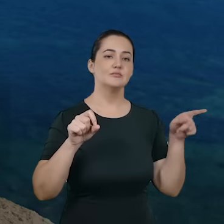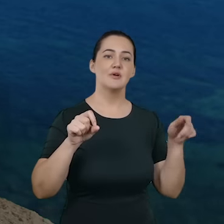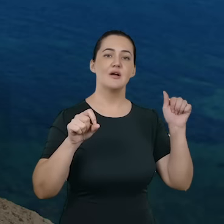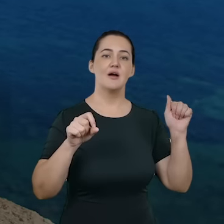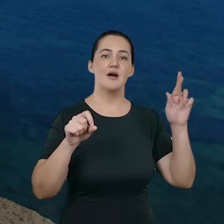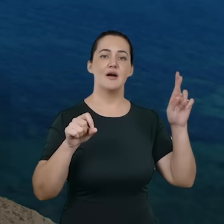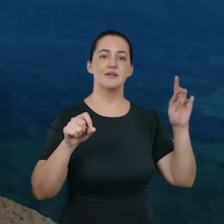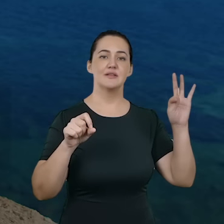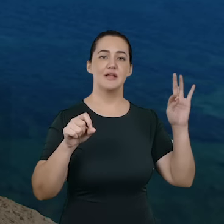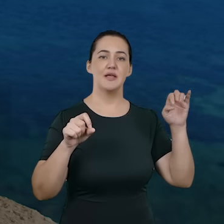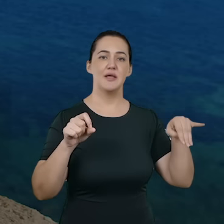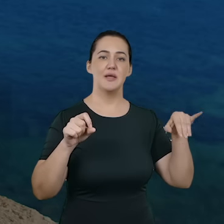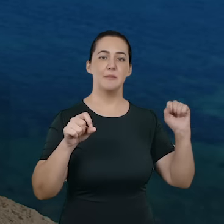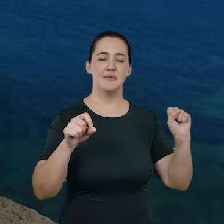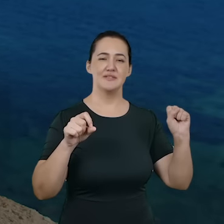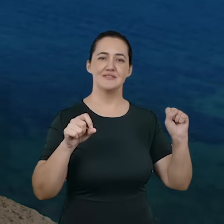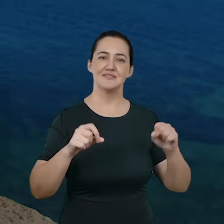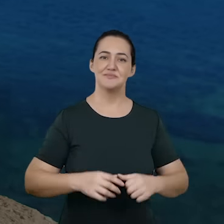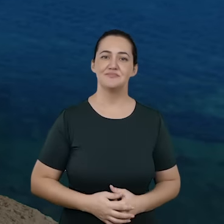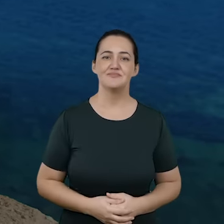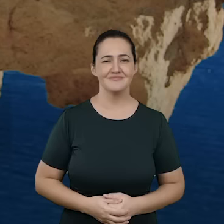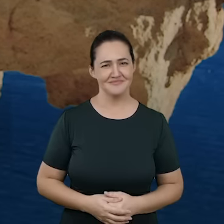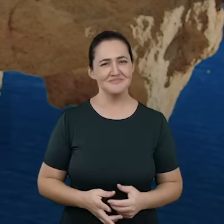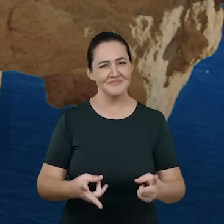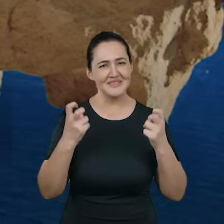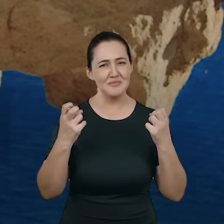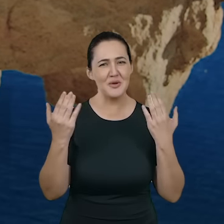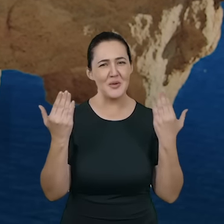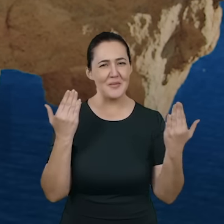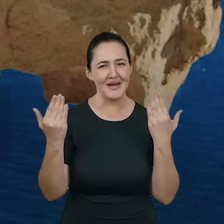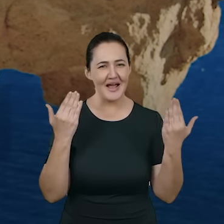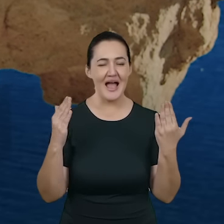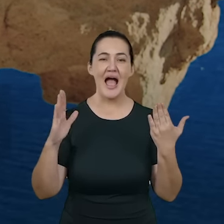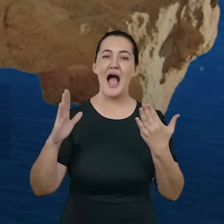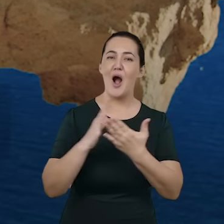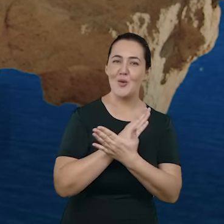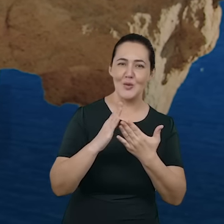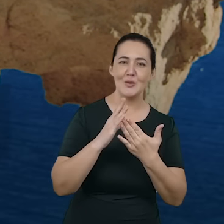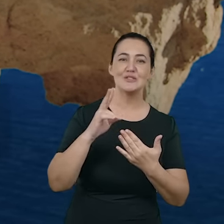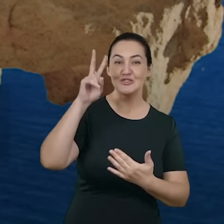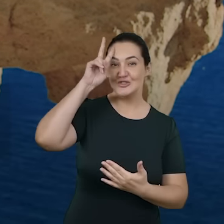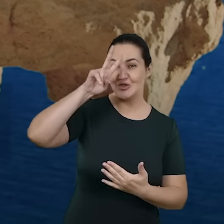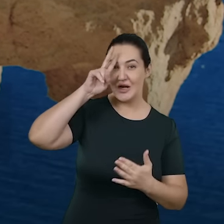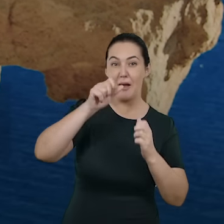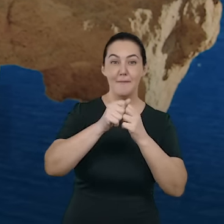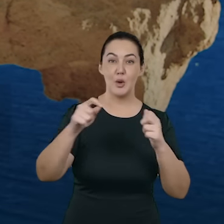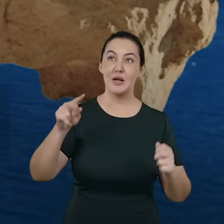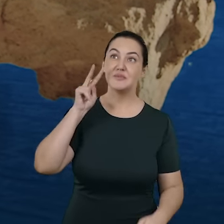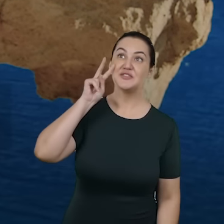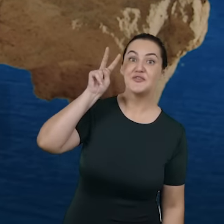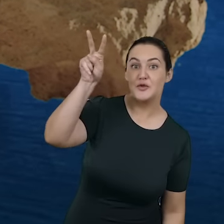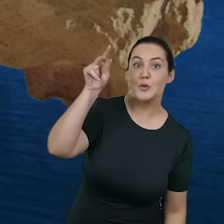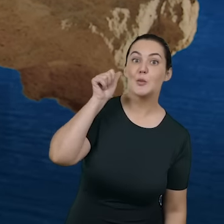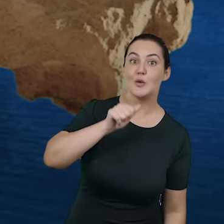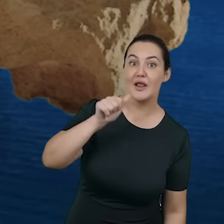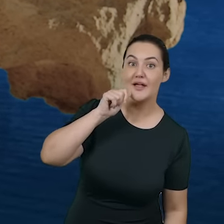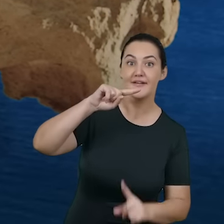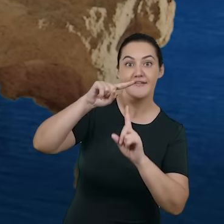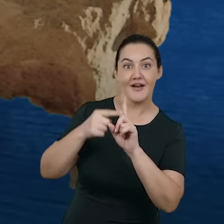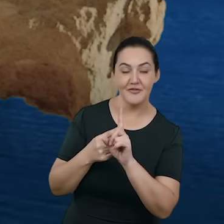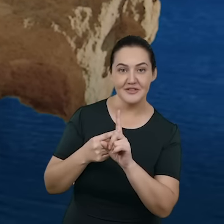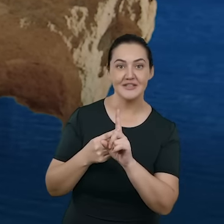deusa Ártemis. Olha que interessante. Alguns elementos são muito similares. E diz a lenda que,